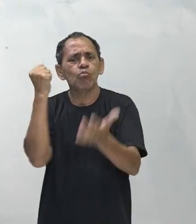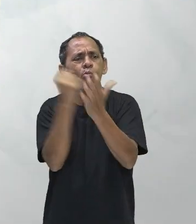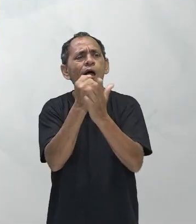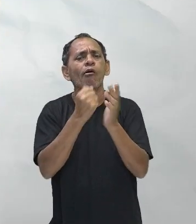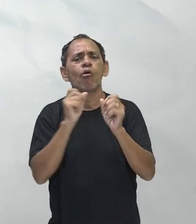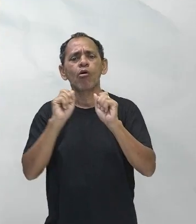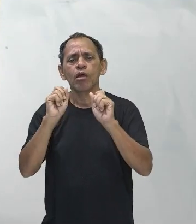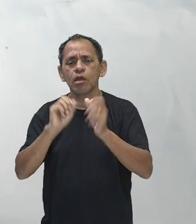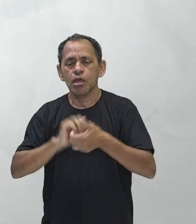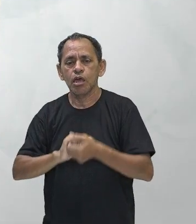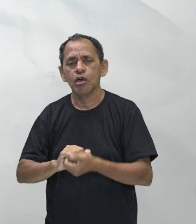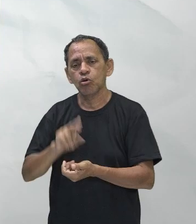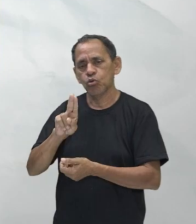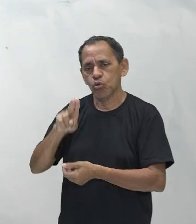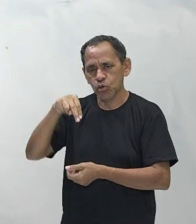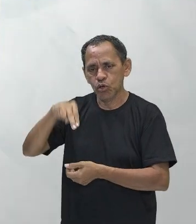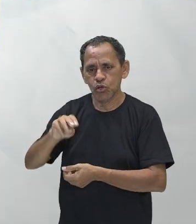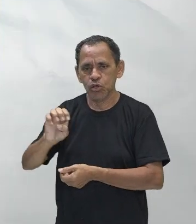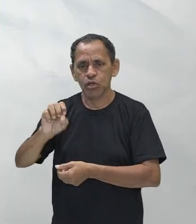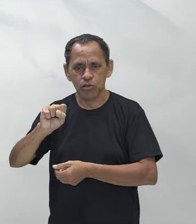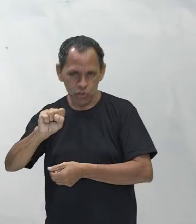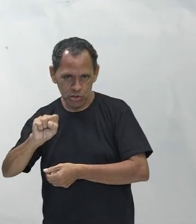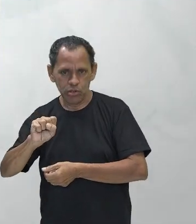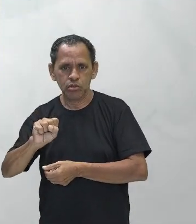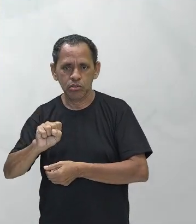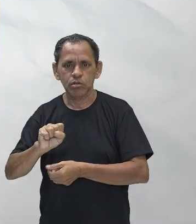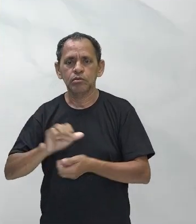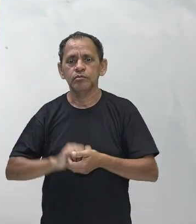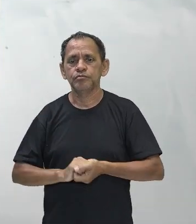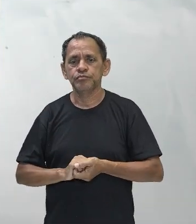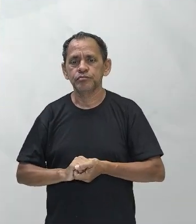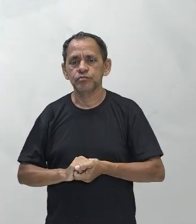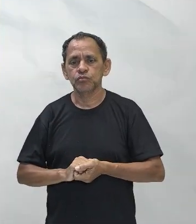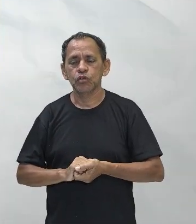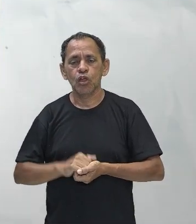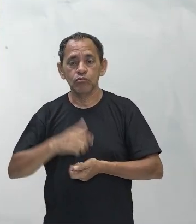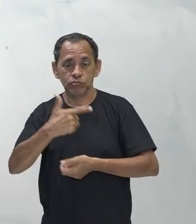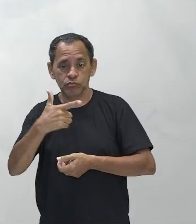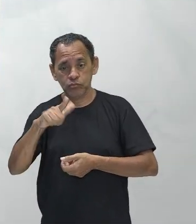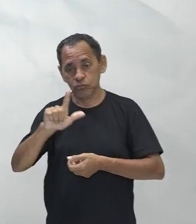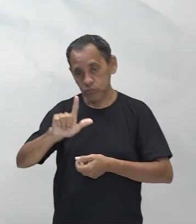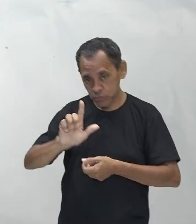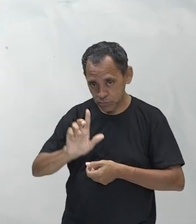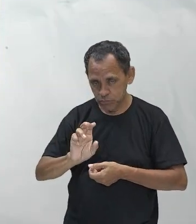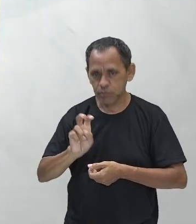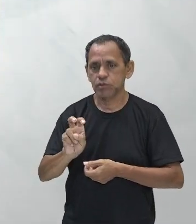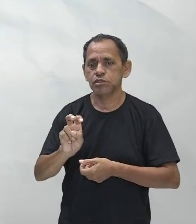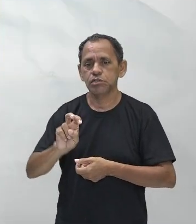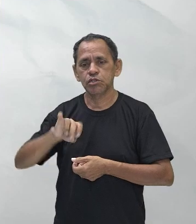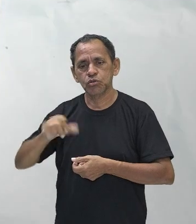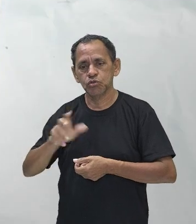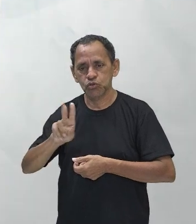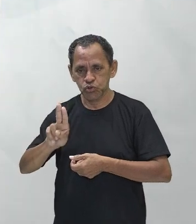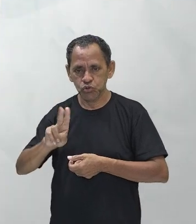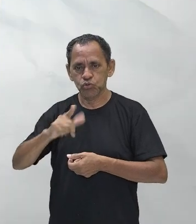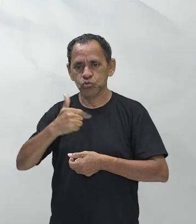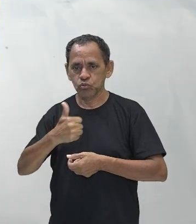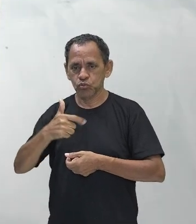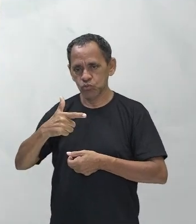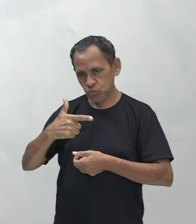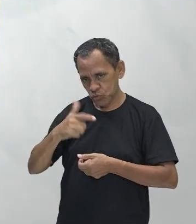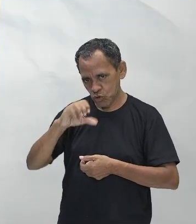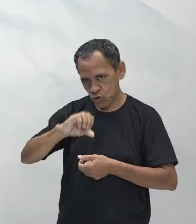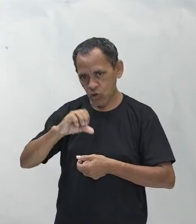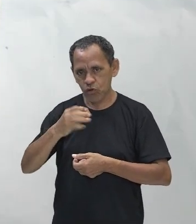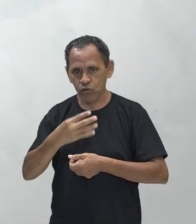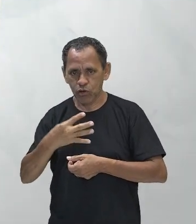União Nacional dos Estudantes Secundaristas, UNES, em 25 de julho de 1948, com